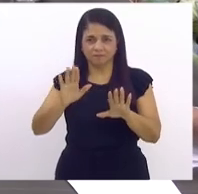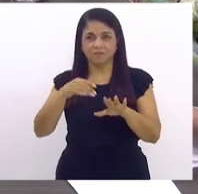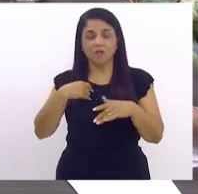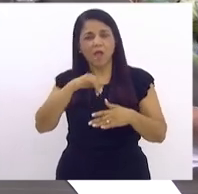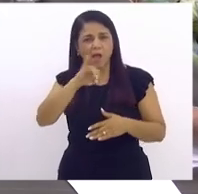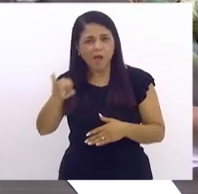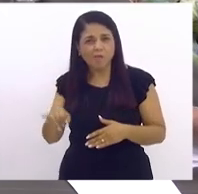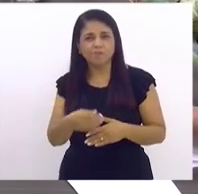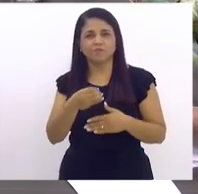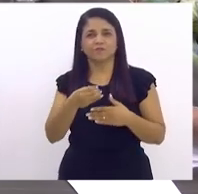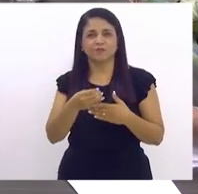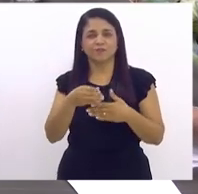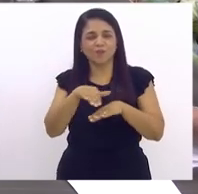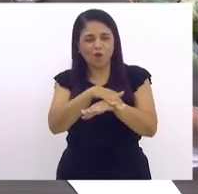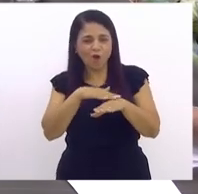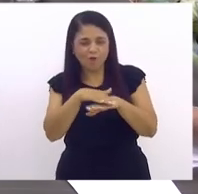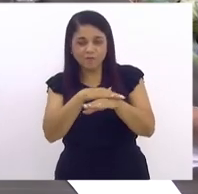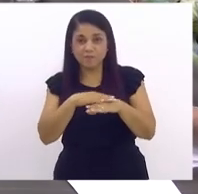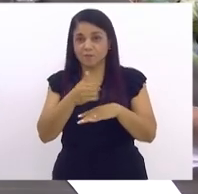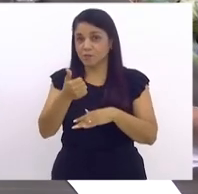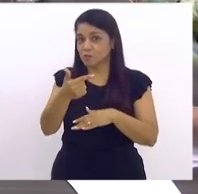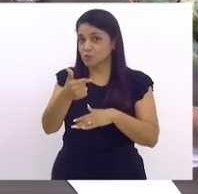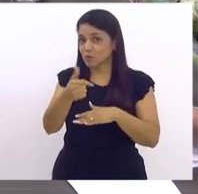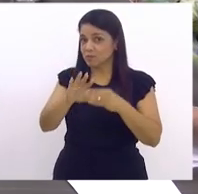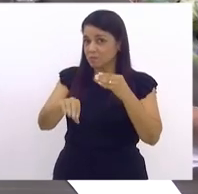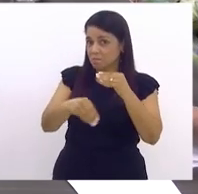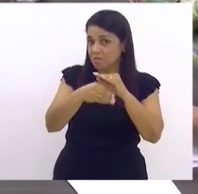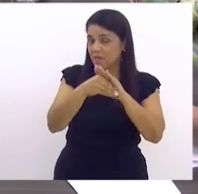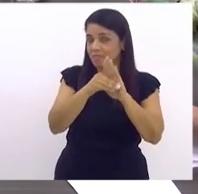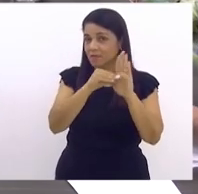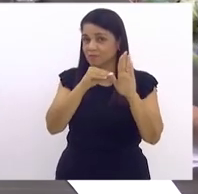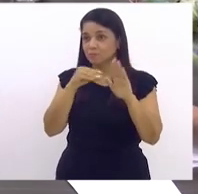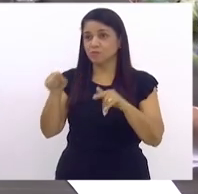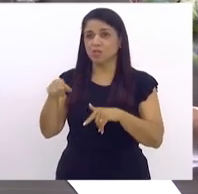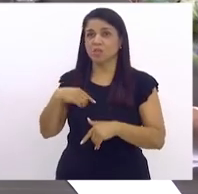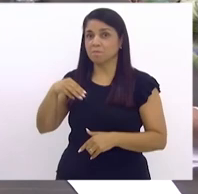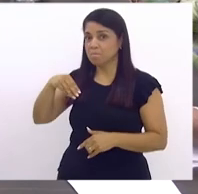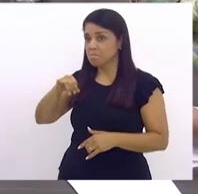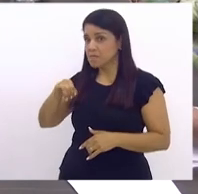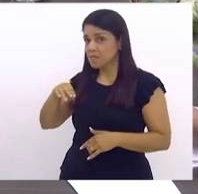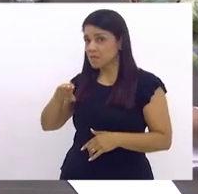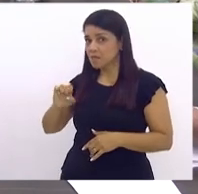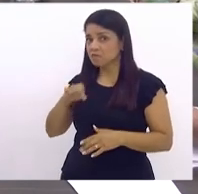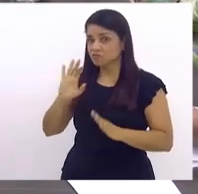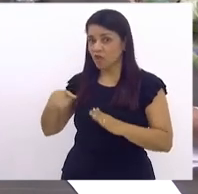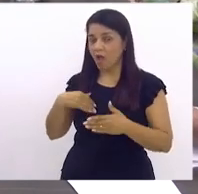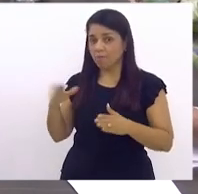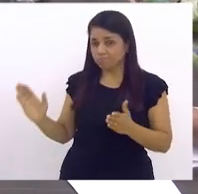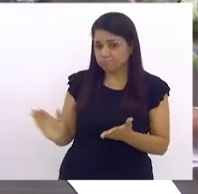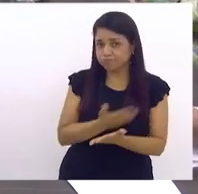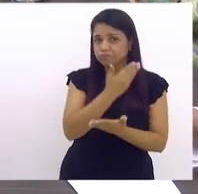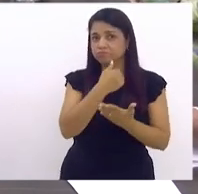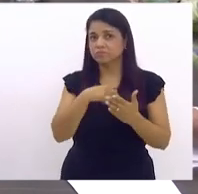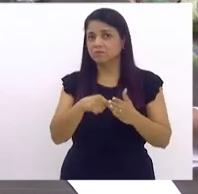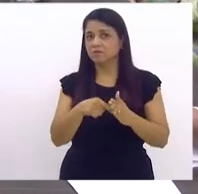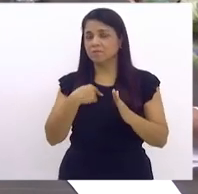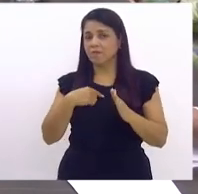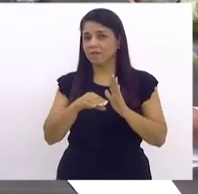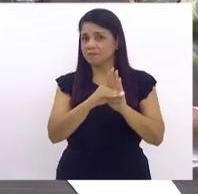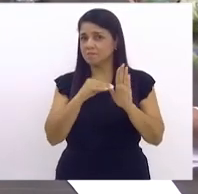eu vou conversar sobre minhas 12 emendas que o Mico passou, serão em 8. E eu passei, seguinte, eu não fui o relator. Para retirar de pauta